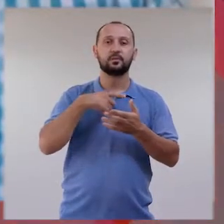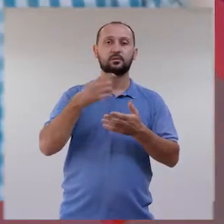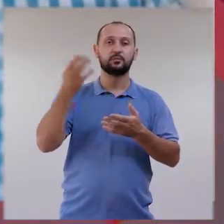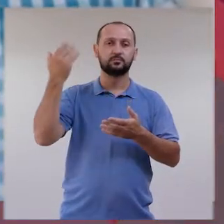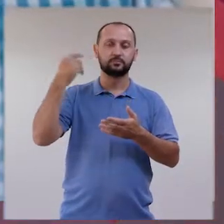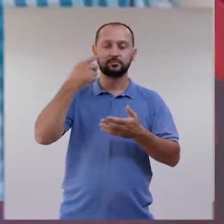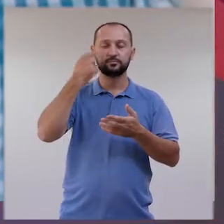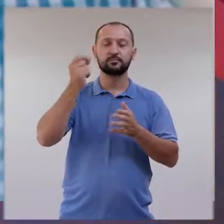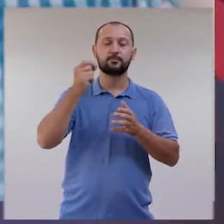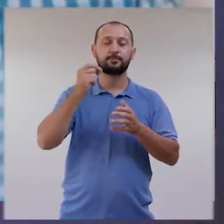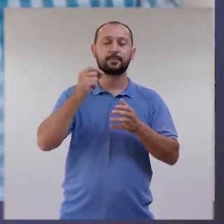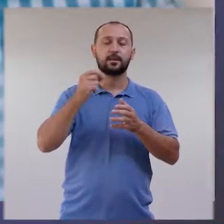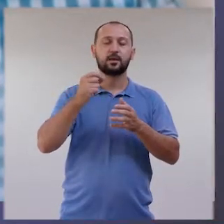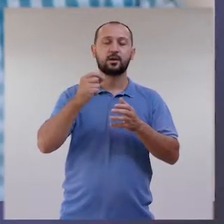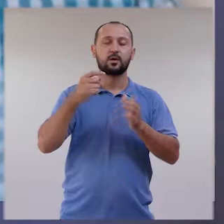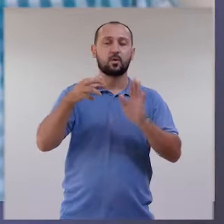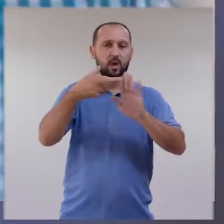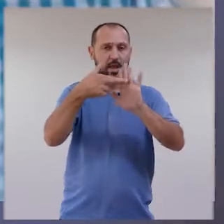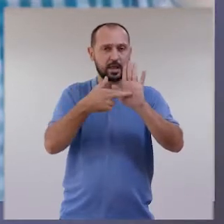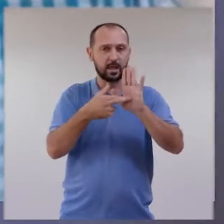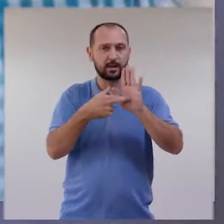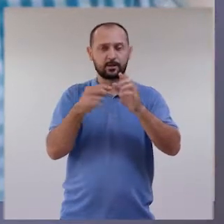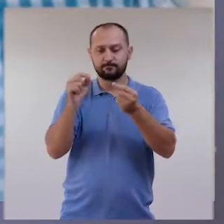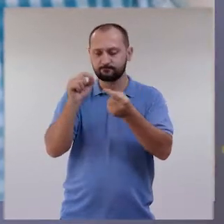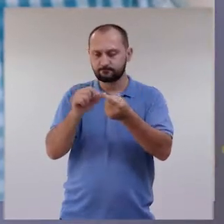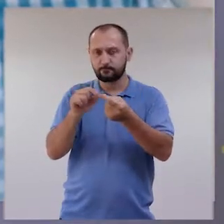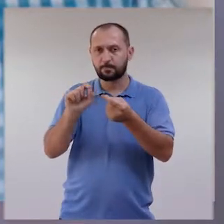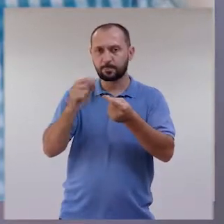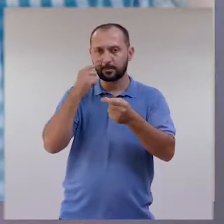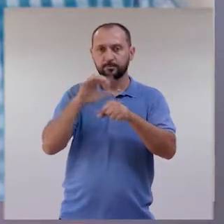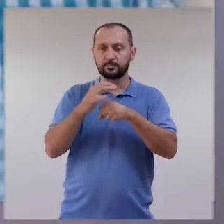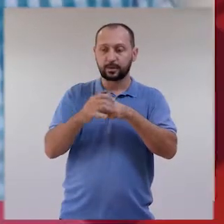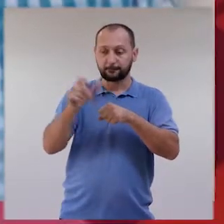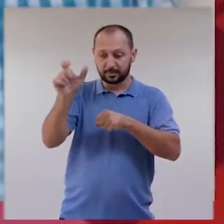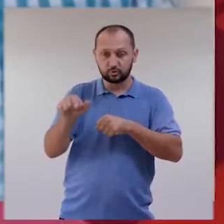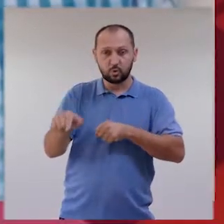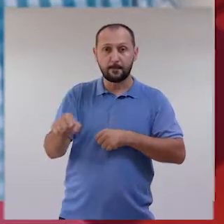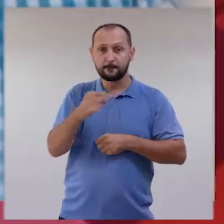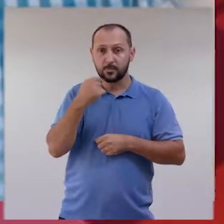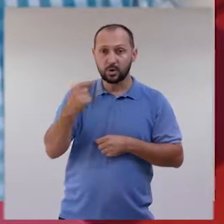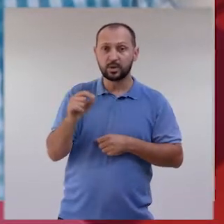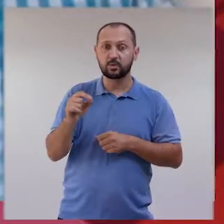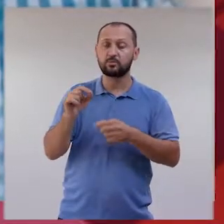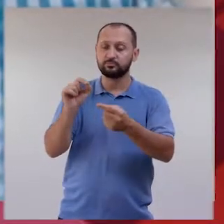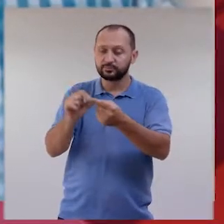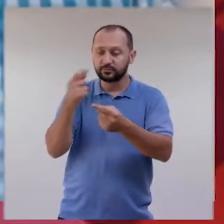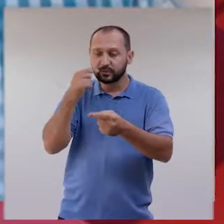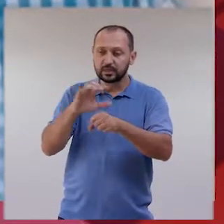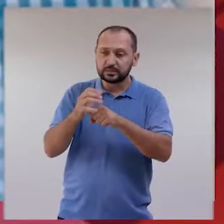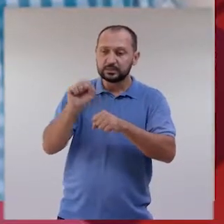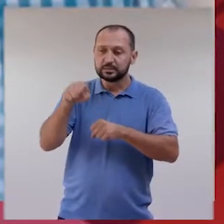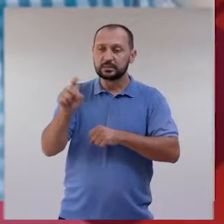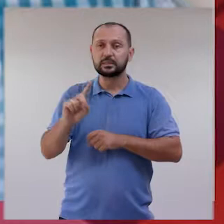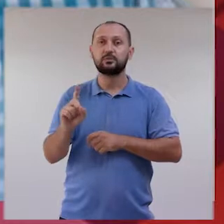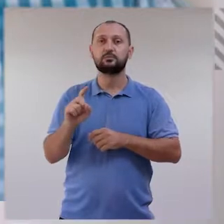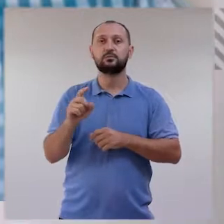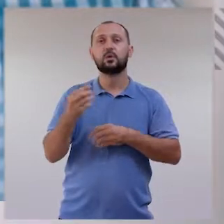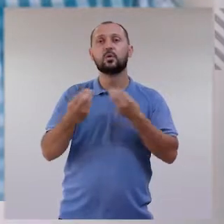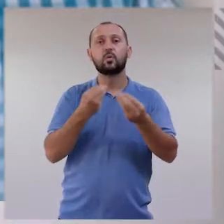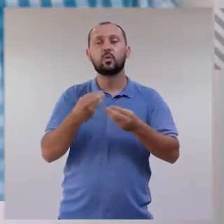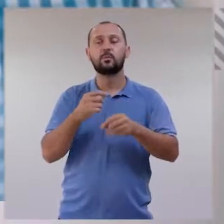adotar protocolos, como o teste, infelizmente, no paciente que veio a óbito, mas na questão